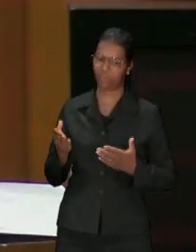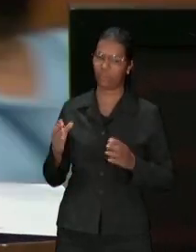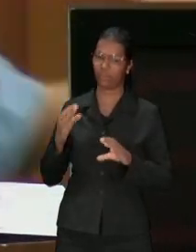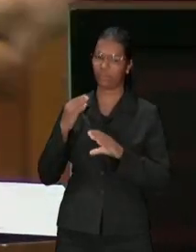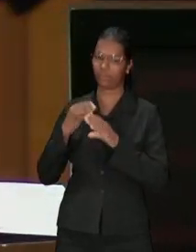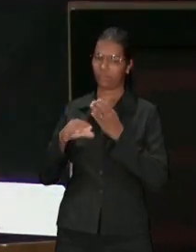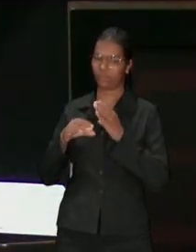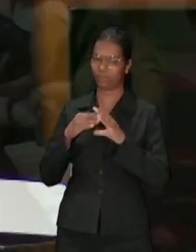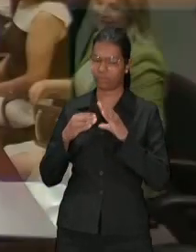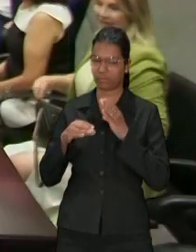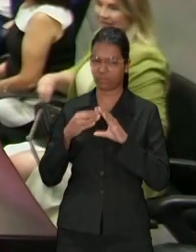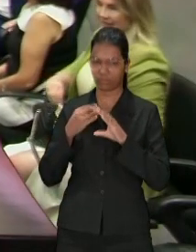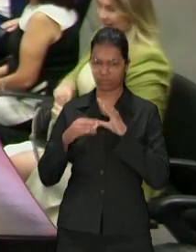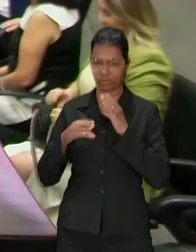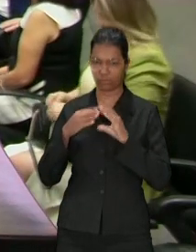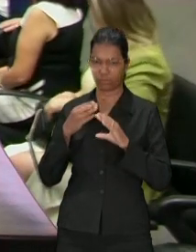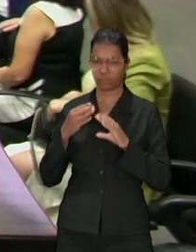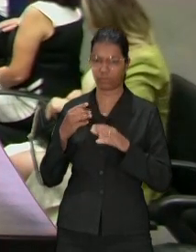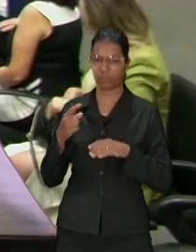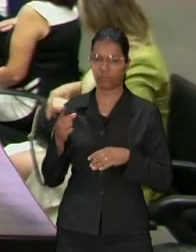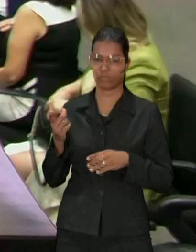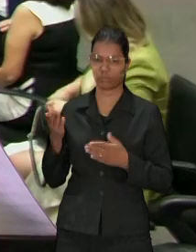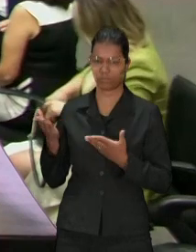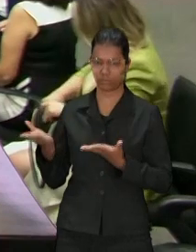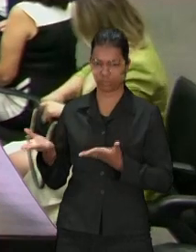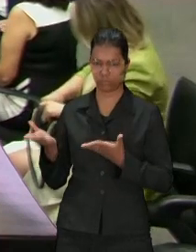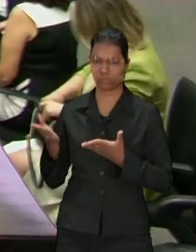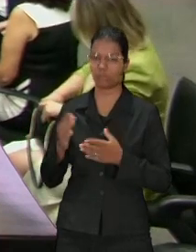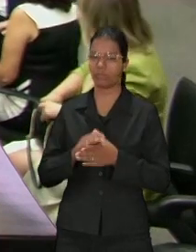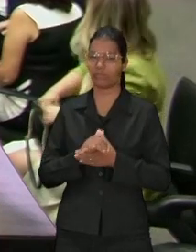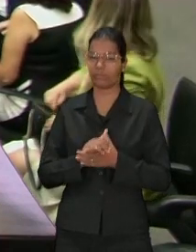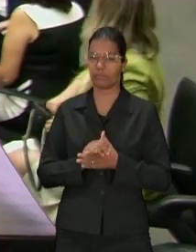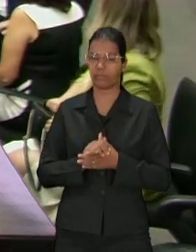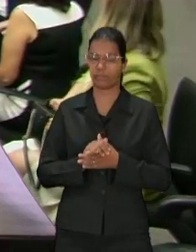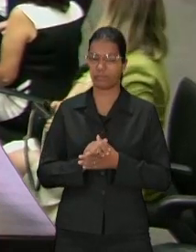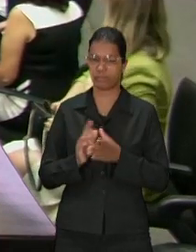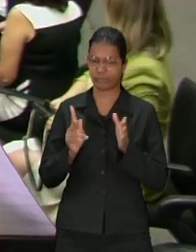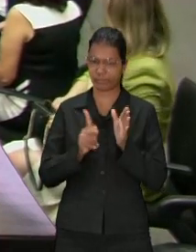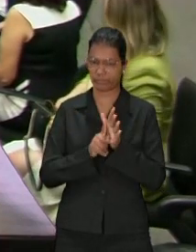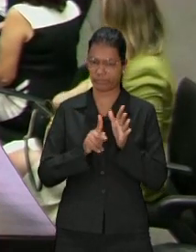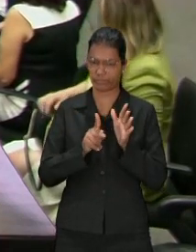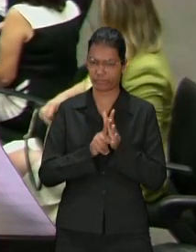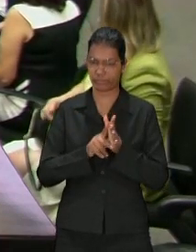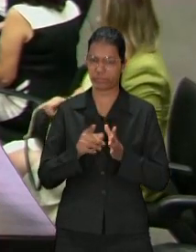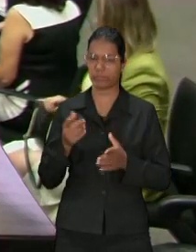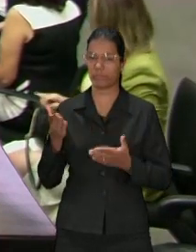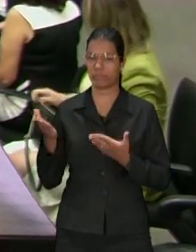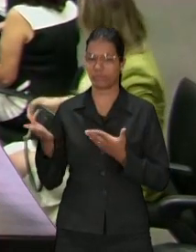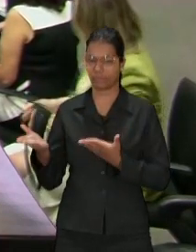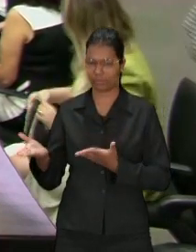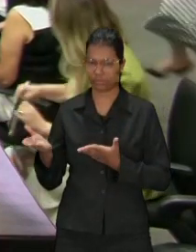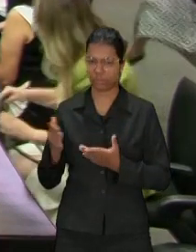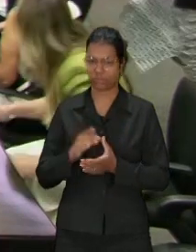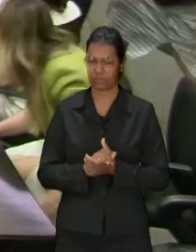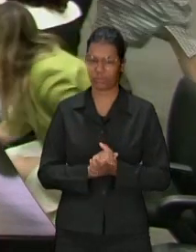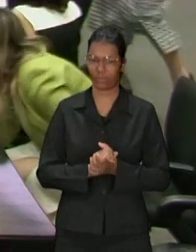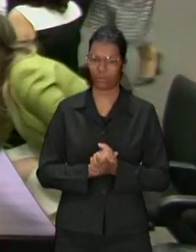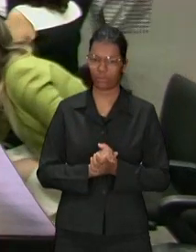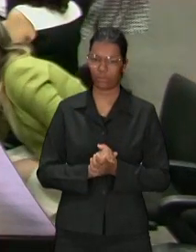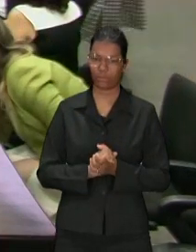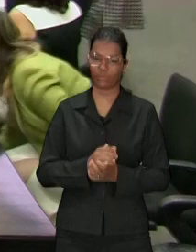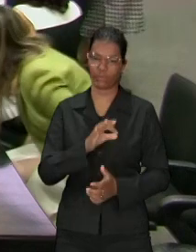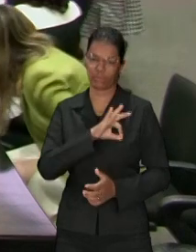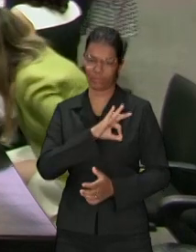nós vamos ouvir aqui o hino nacional executado pela banda da Polícia Militar, comandada